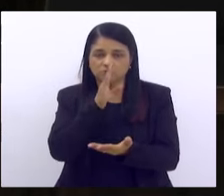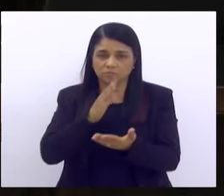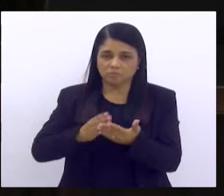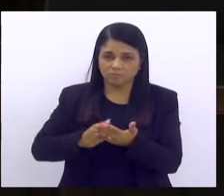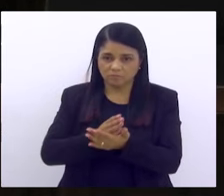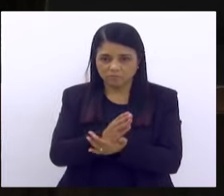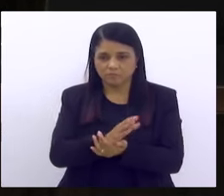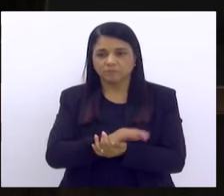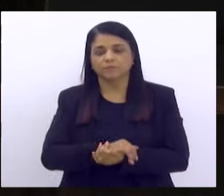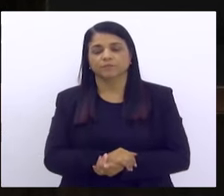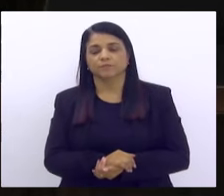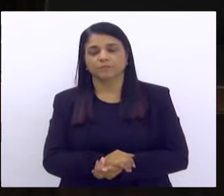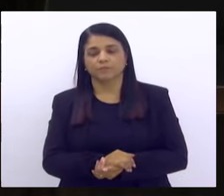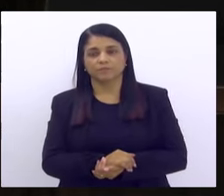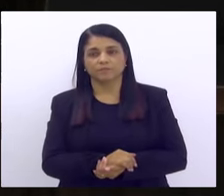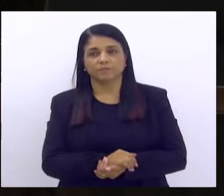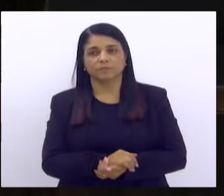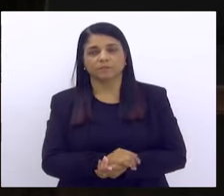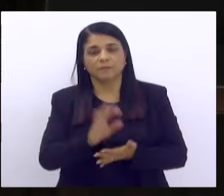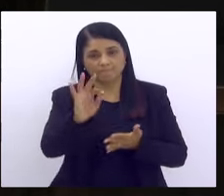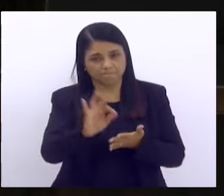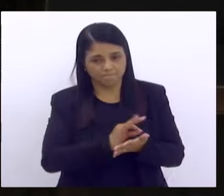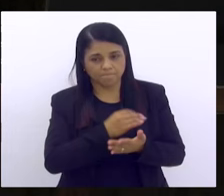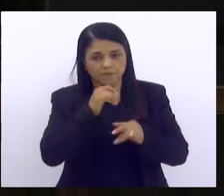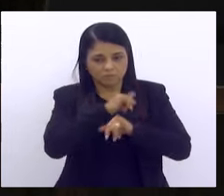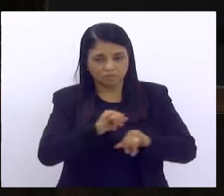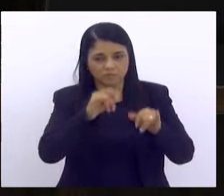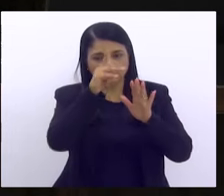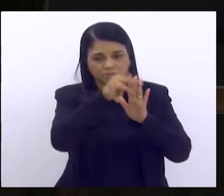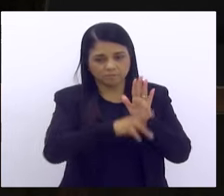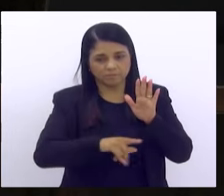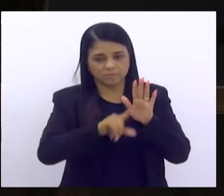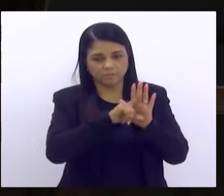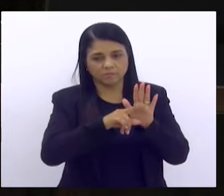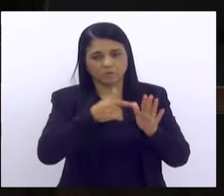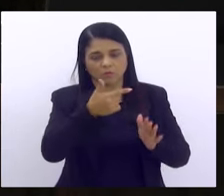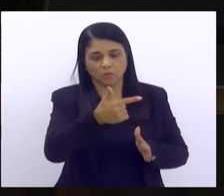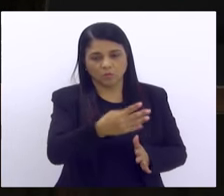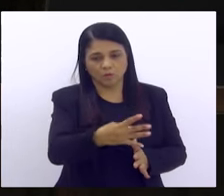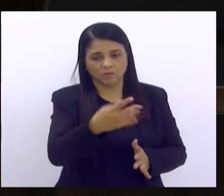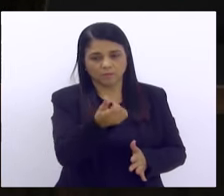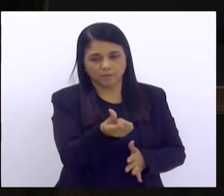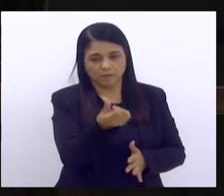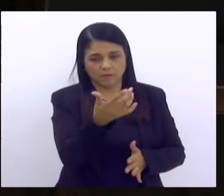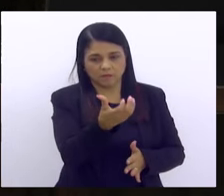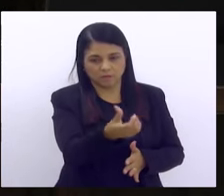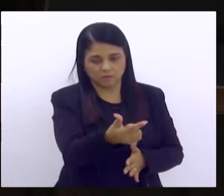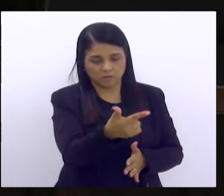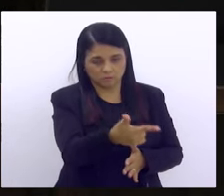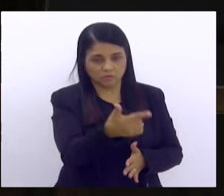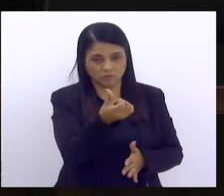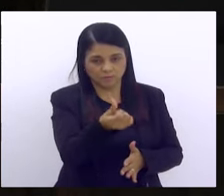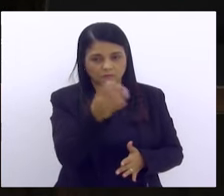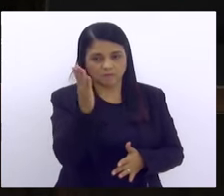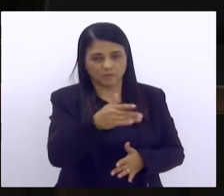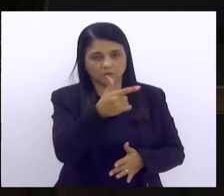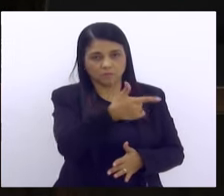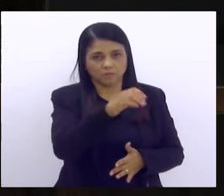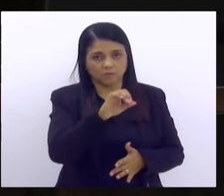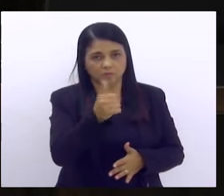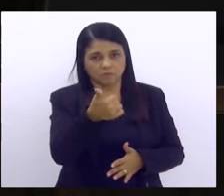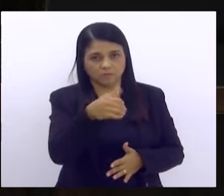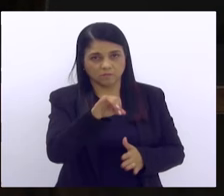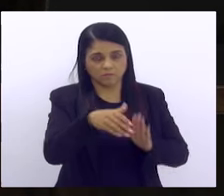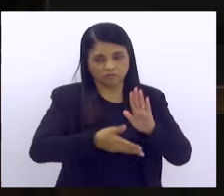estão, aprovado. Vá autógrafo. Anuncio, em primeira discussão, o projeto de lei número 426 de 2019, retirado